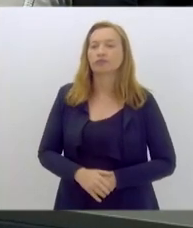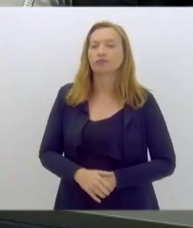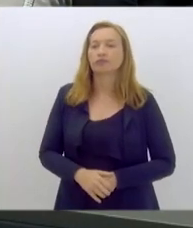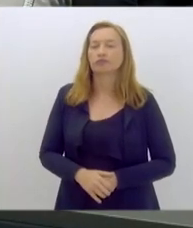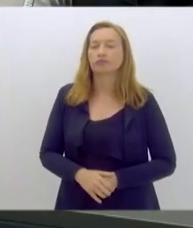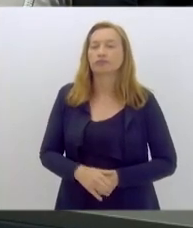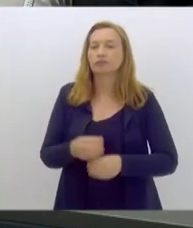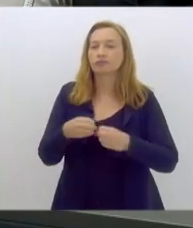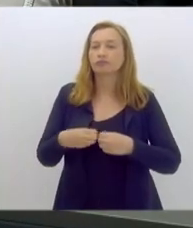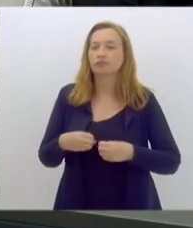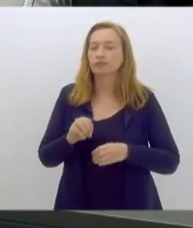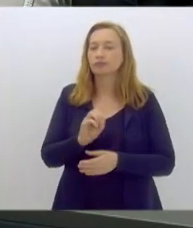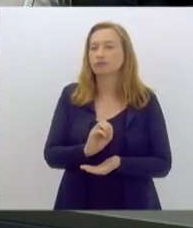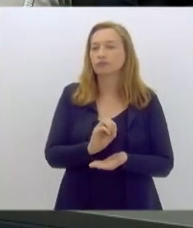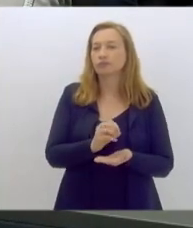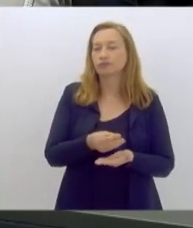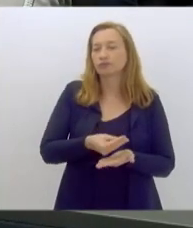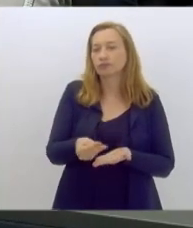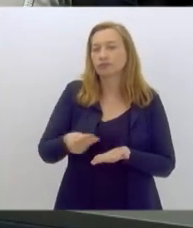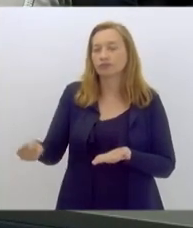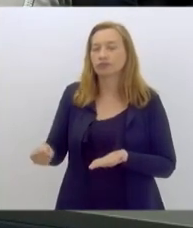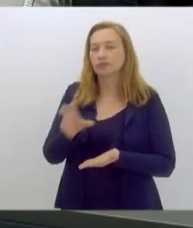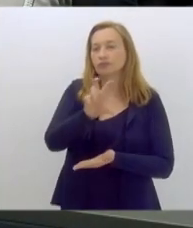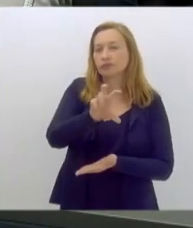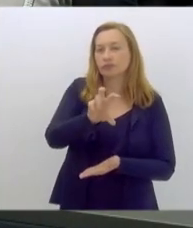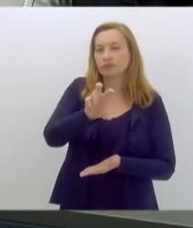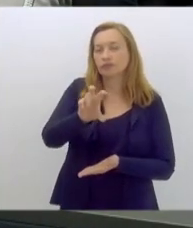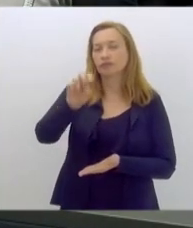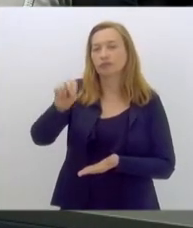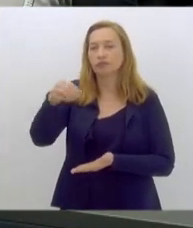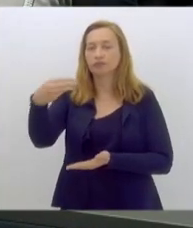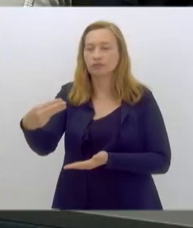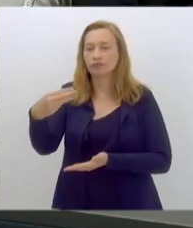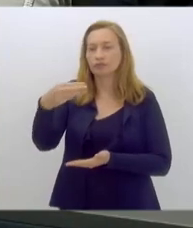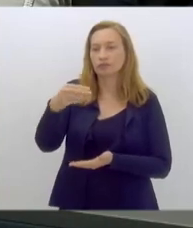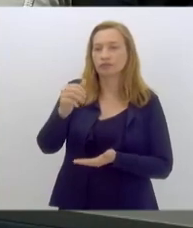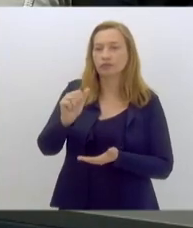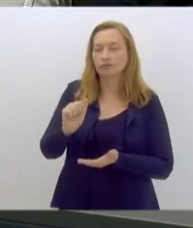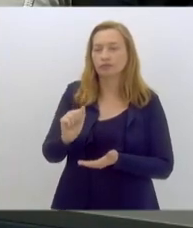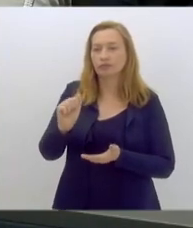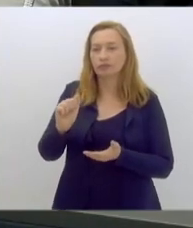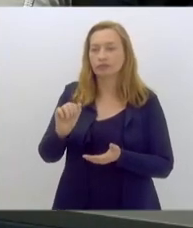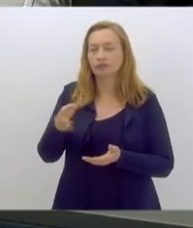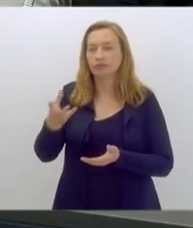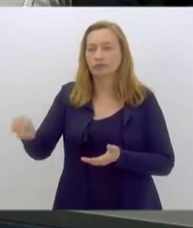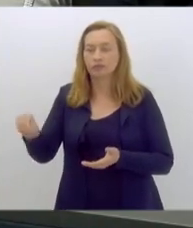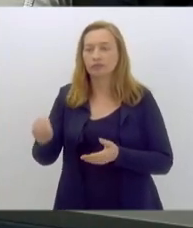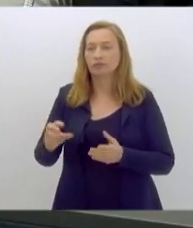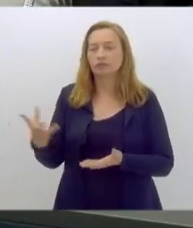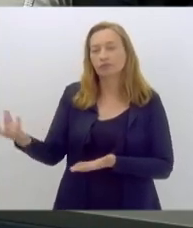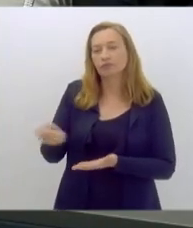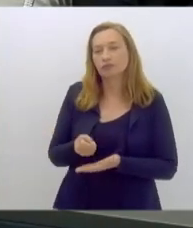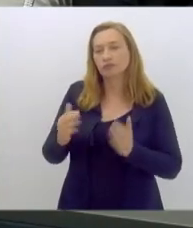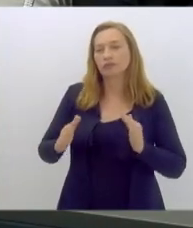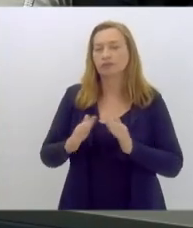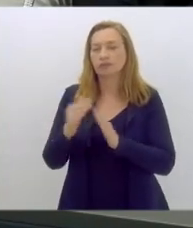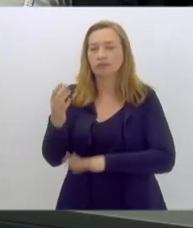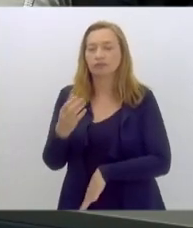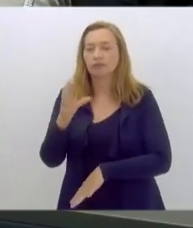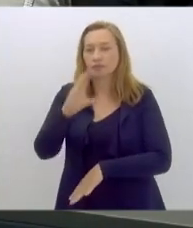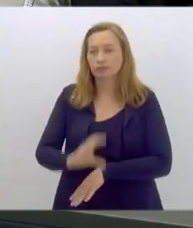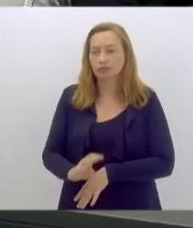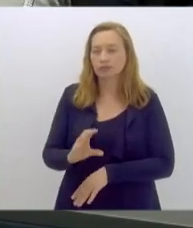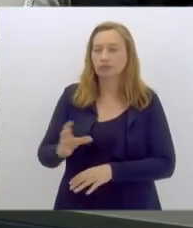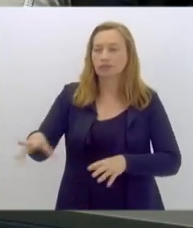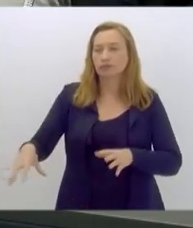distribuído em 503 ações recebidas da casa civil Eles foram agregados